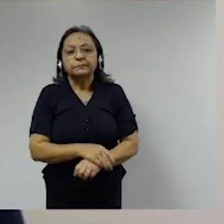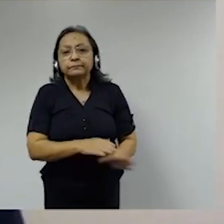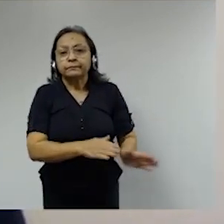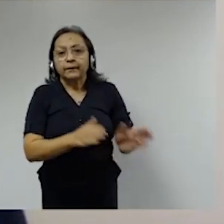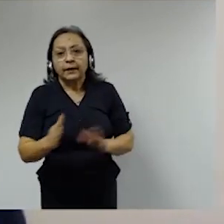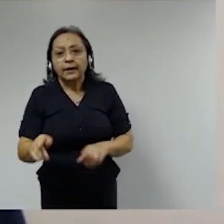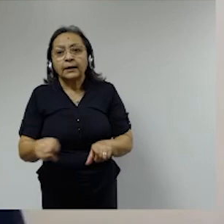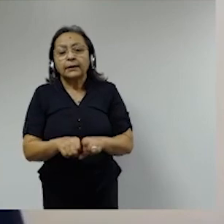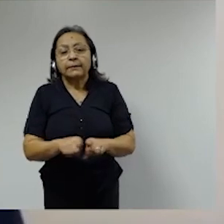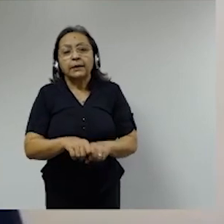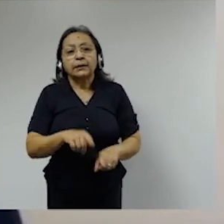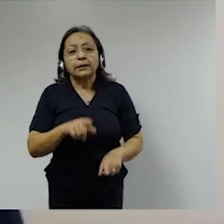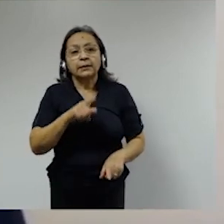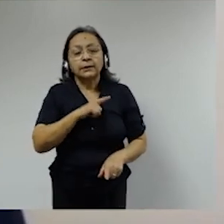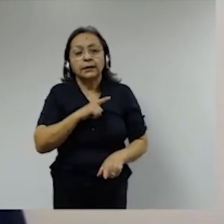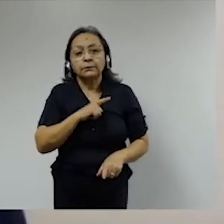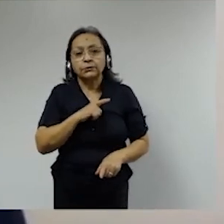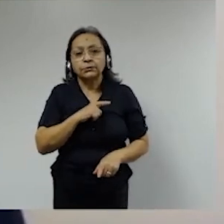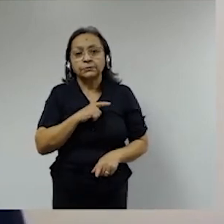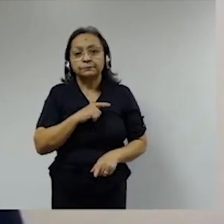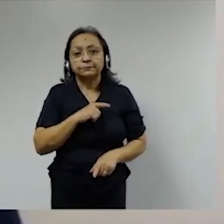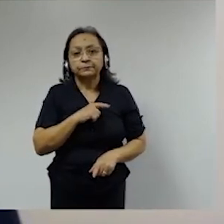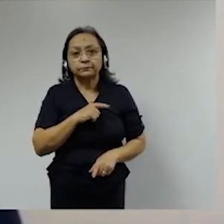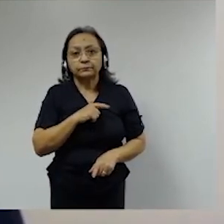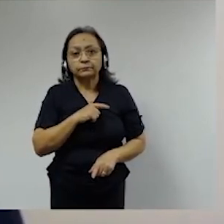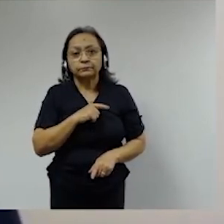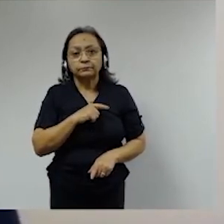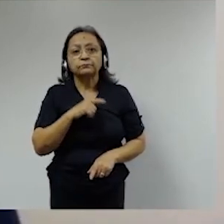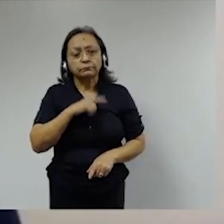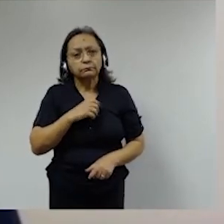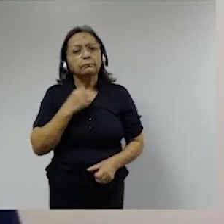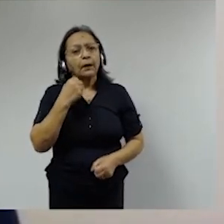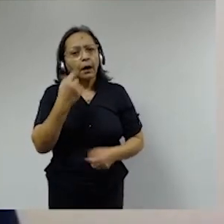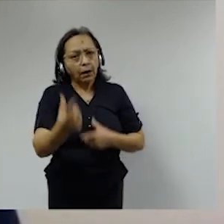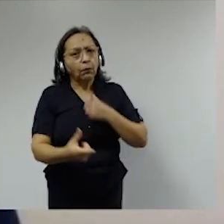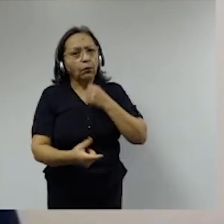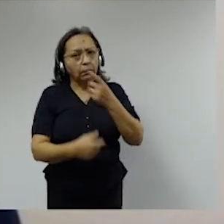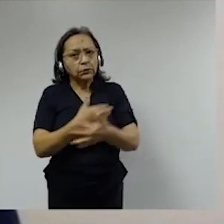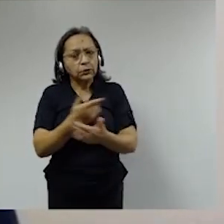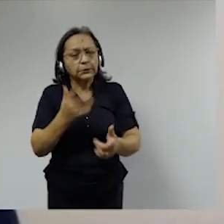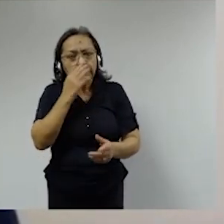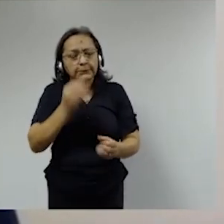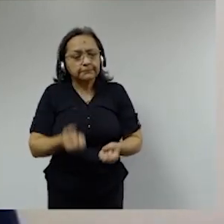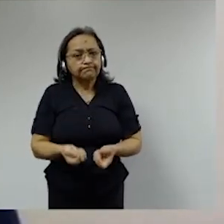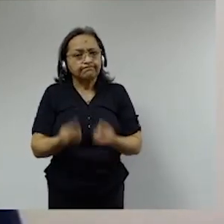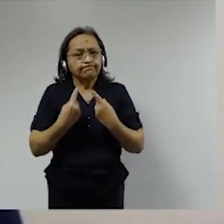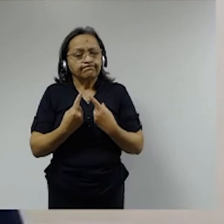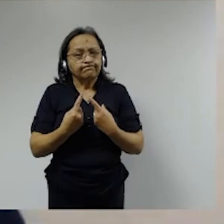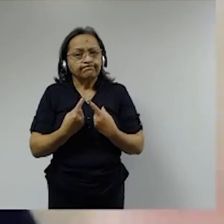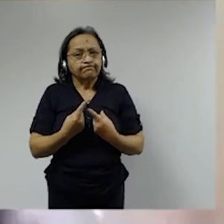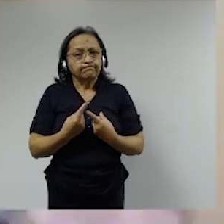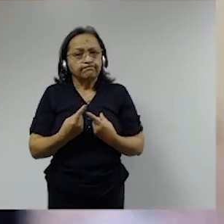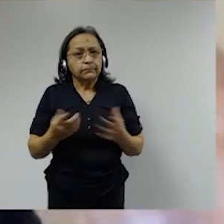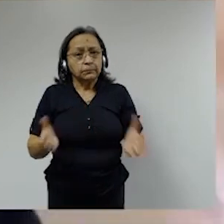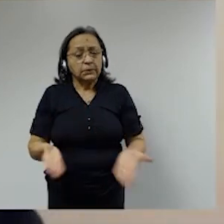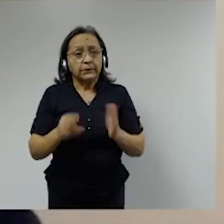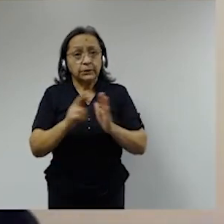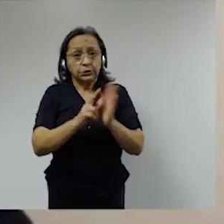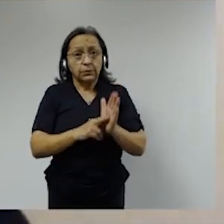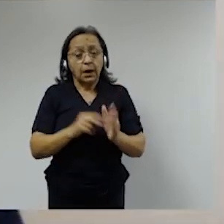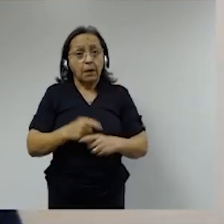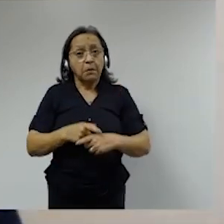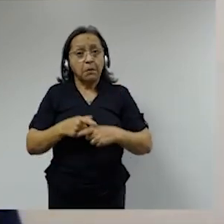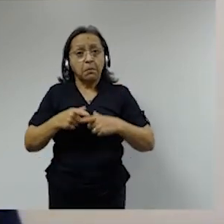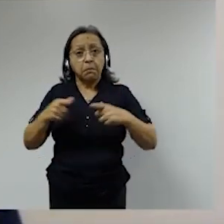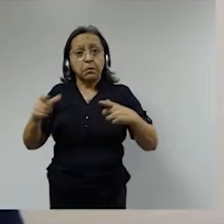aí nós temos, por quê? Nós temos algumas causas que impulsionam a adoção de tal regime, que é o aumento